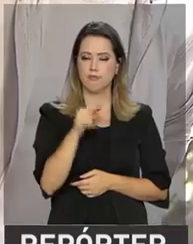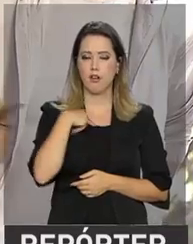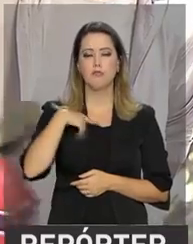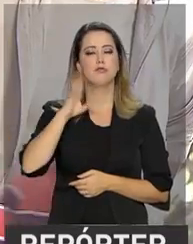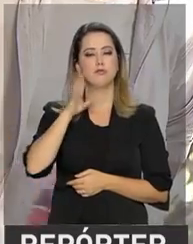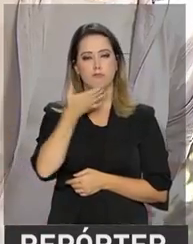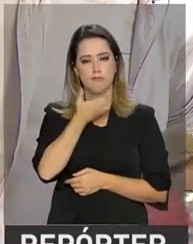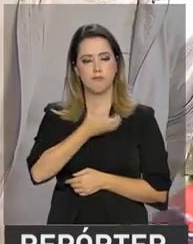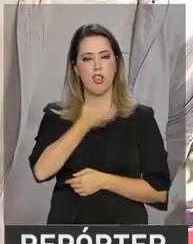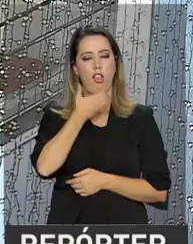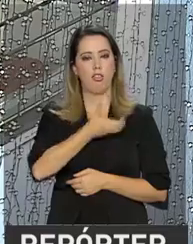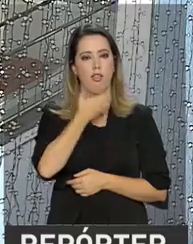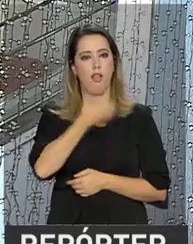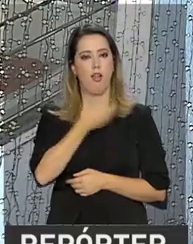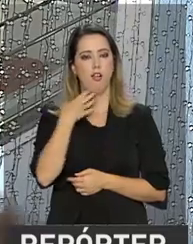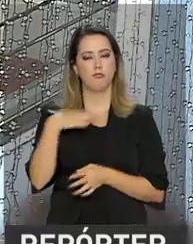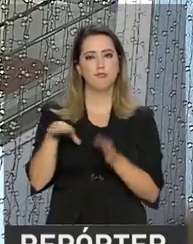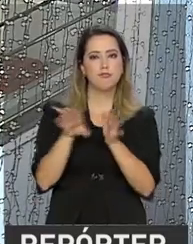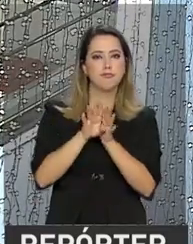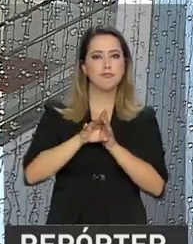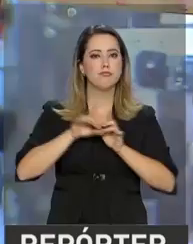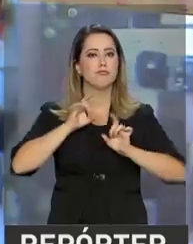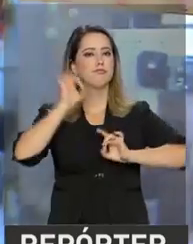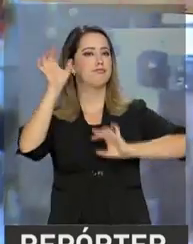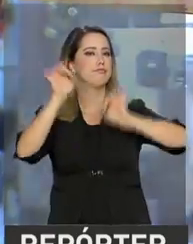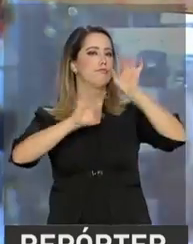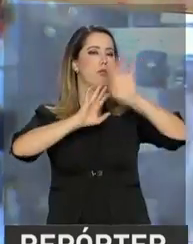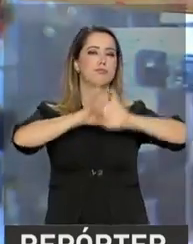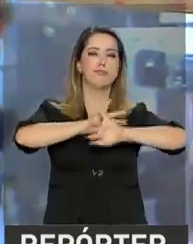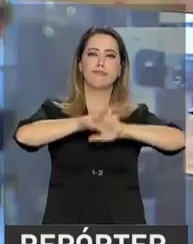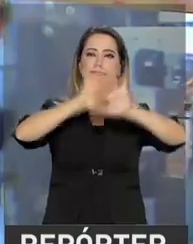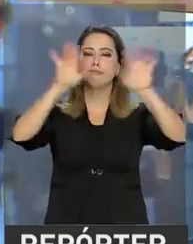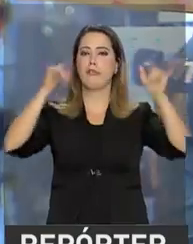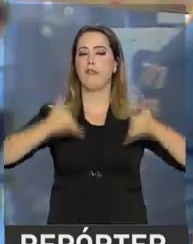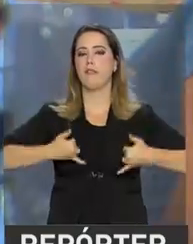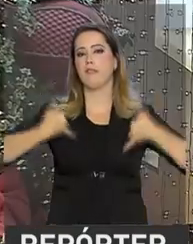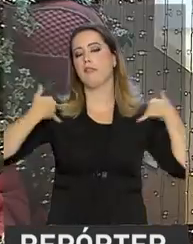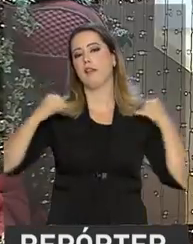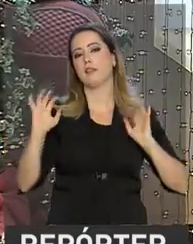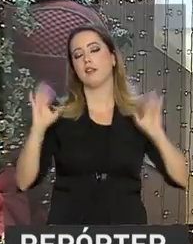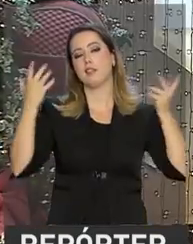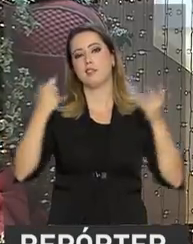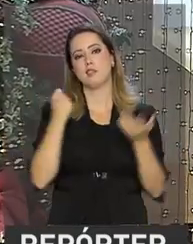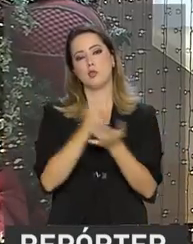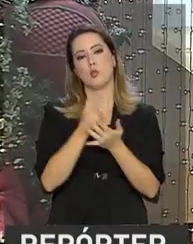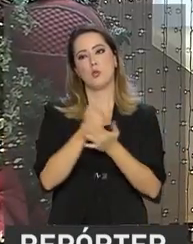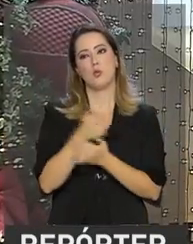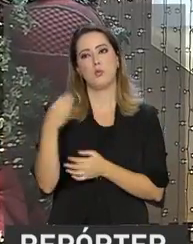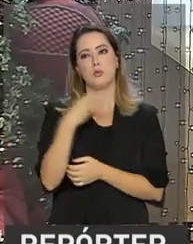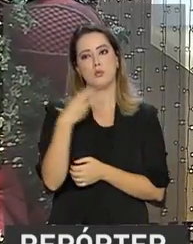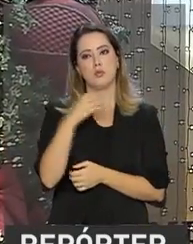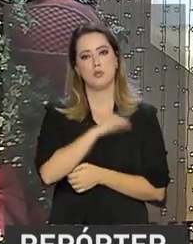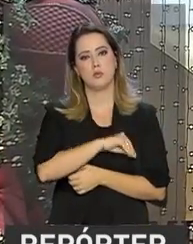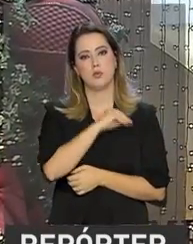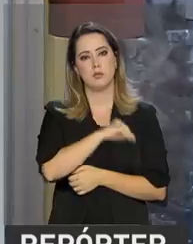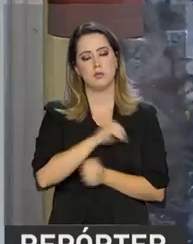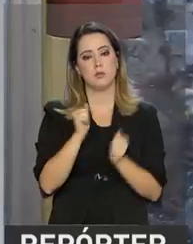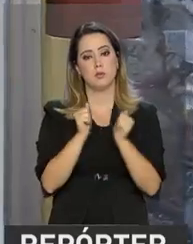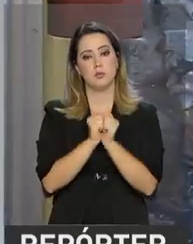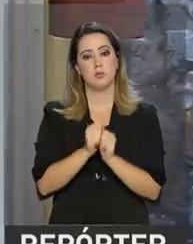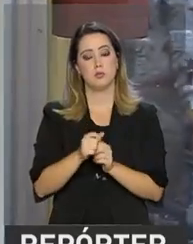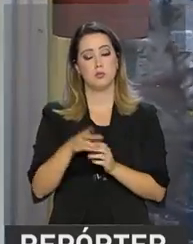decorações de fim de ano começam a aparecer é tempo de festas compras e décimo terceiro salário na conta